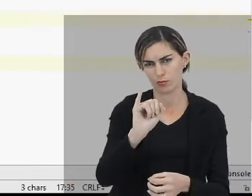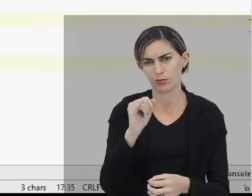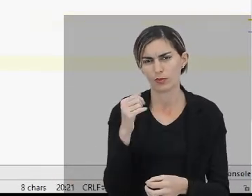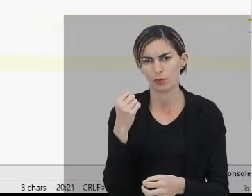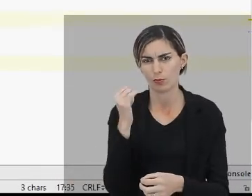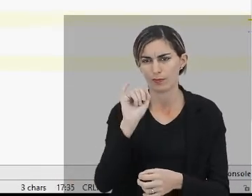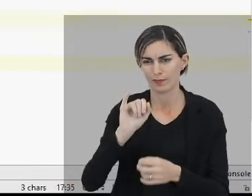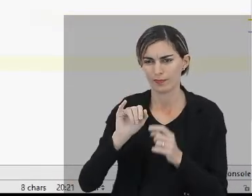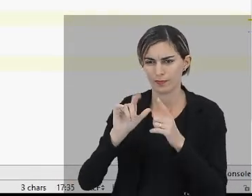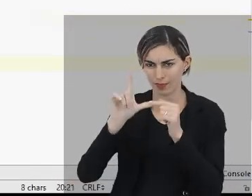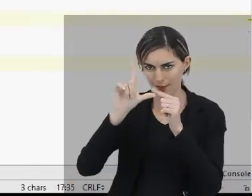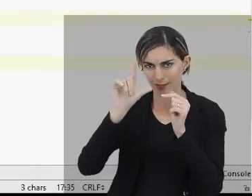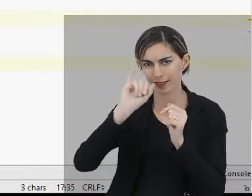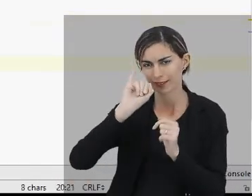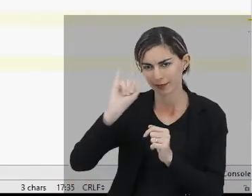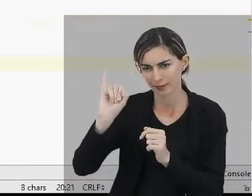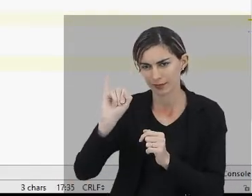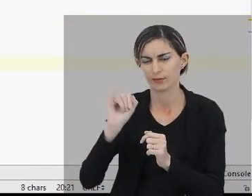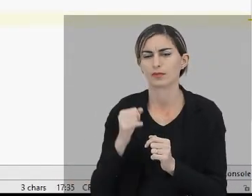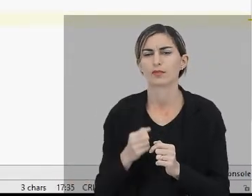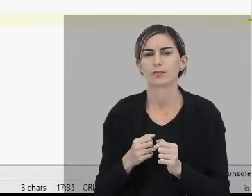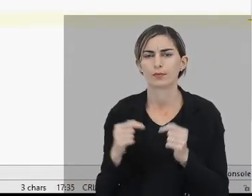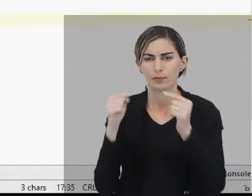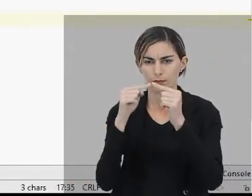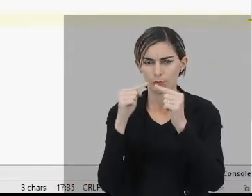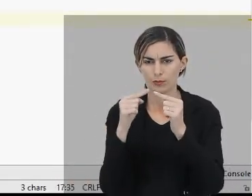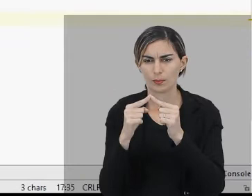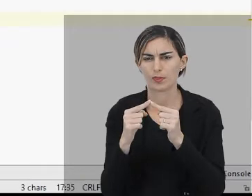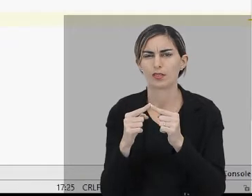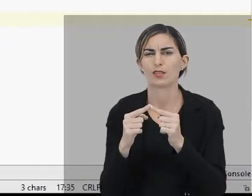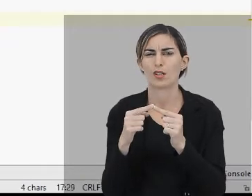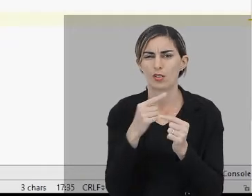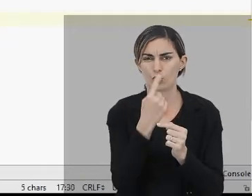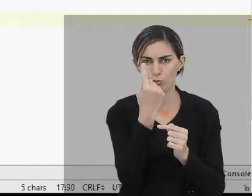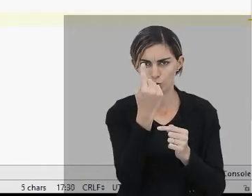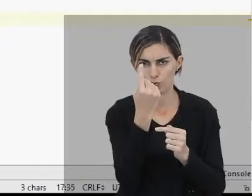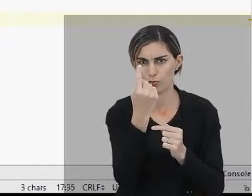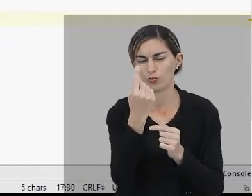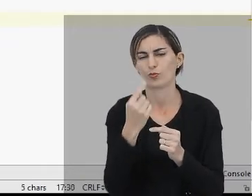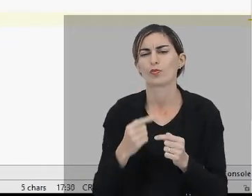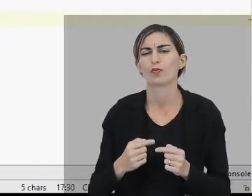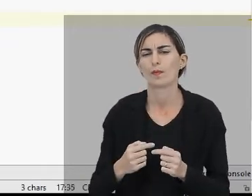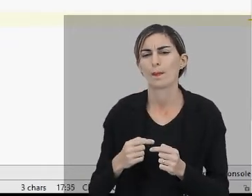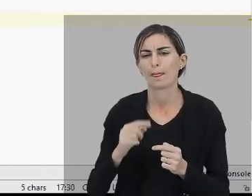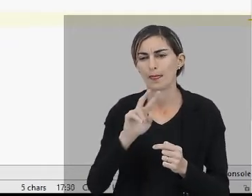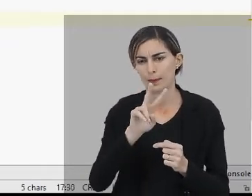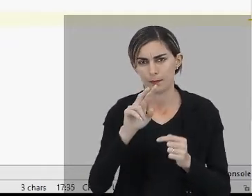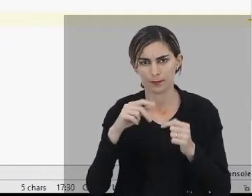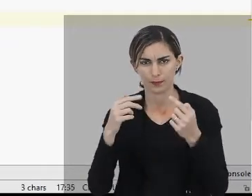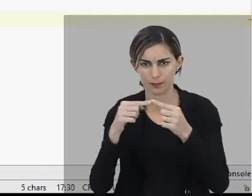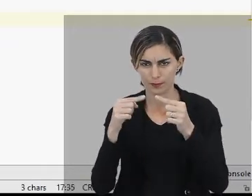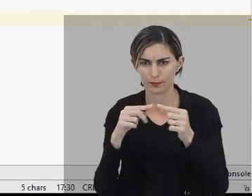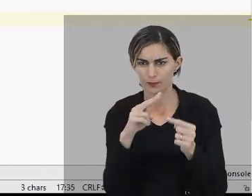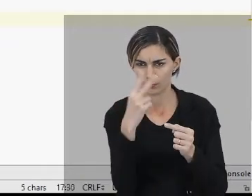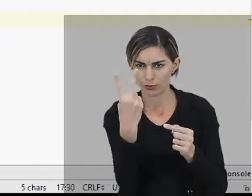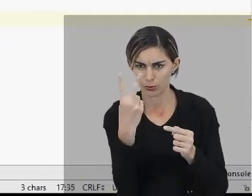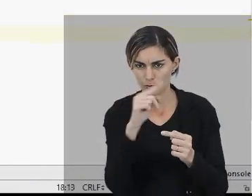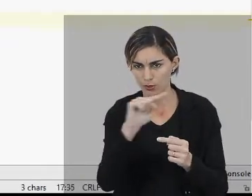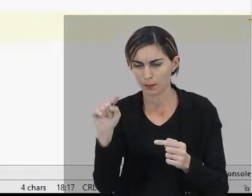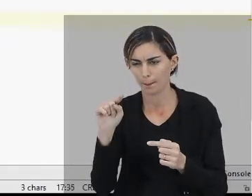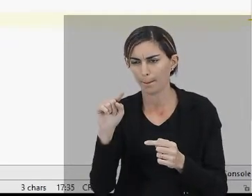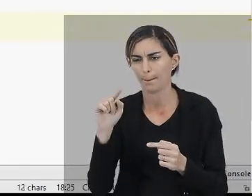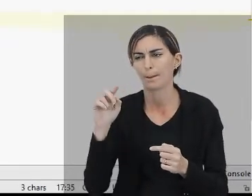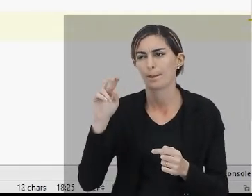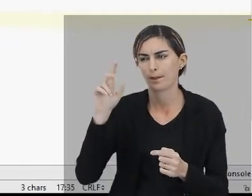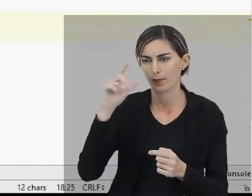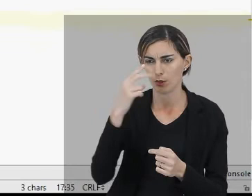1 soma mais 1, vai valer 2. 2 é menor do que 5? Verdadeiro. Então,